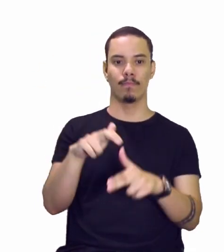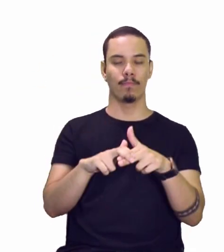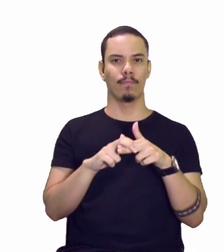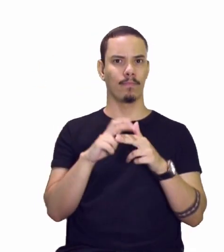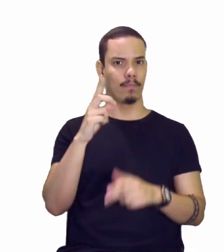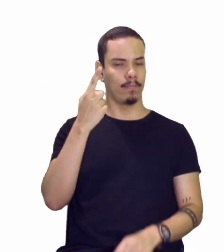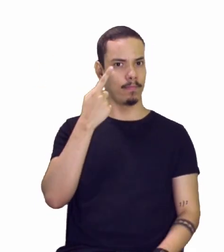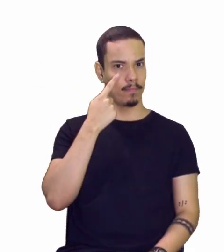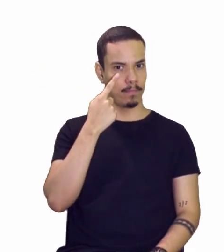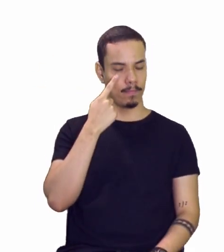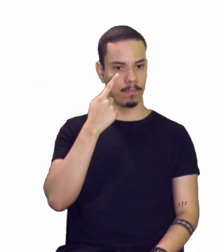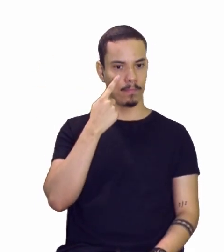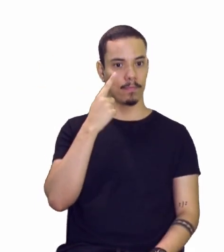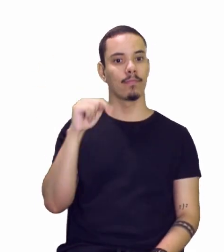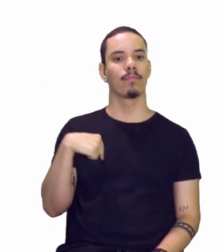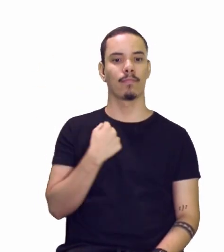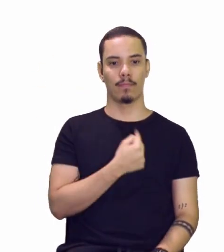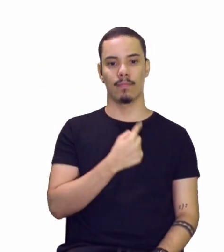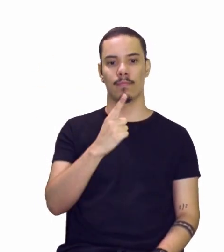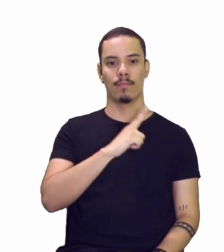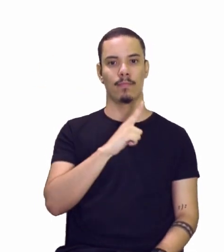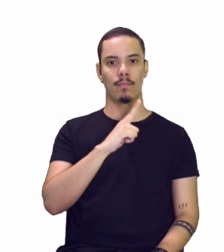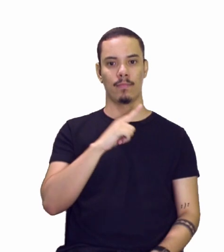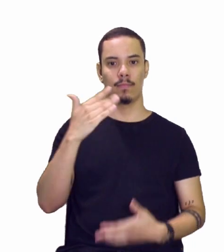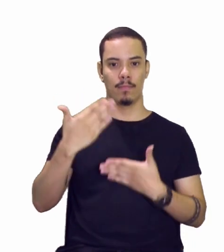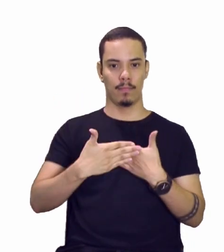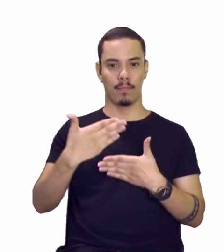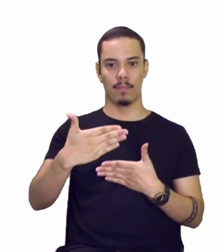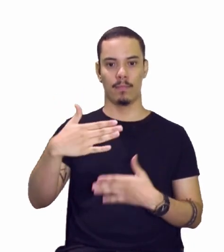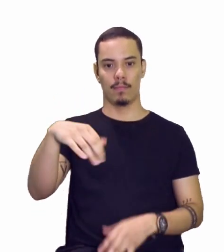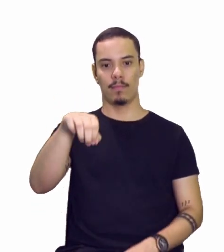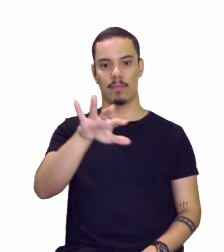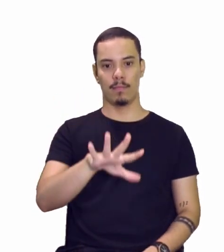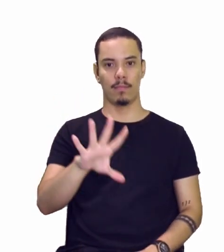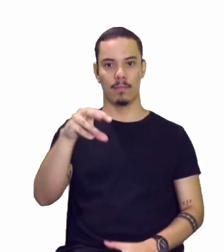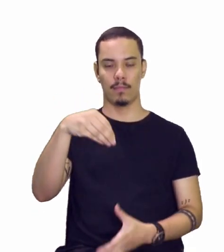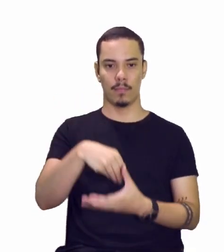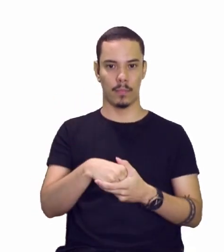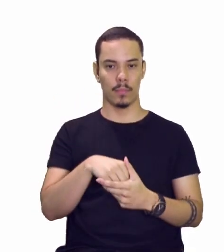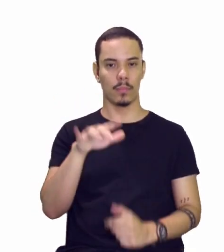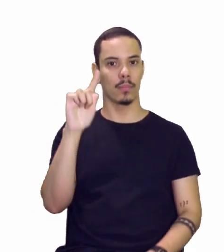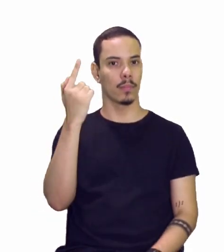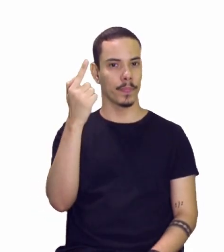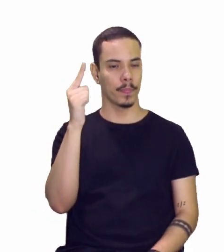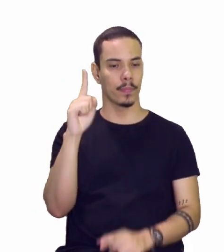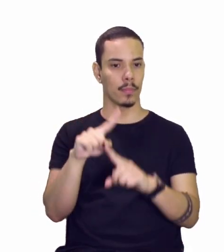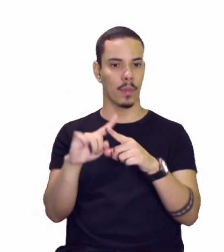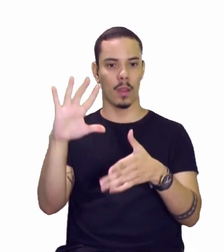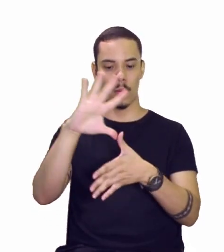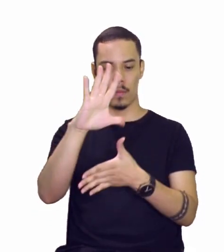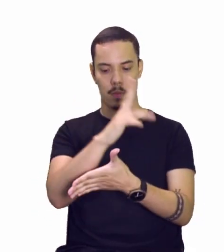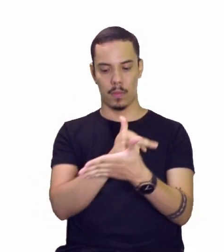observa bem, ó. Nós vamos ter na sequência aí a situação geográfica, mas um mapa é um texto